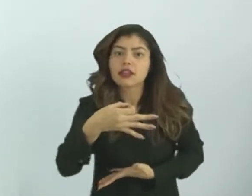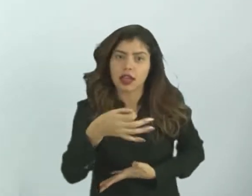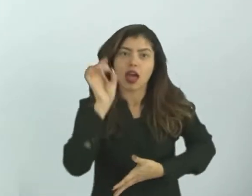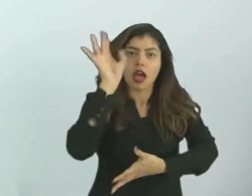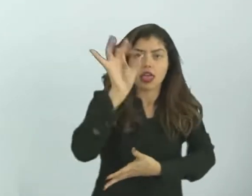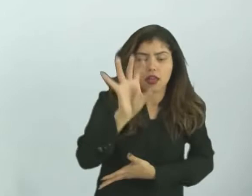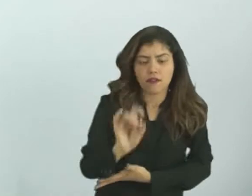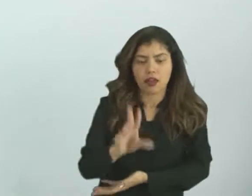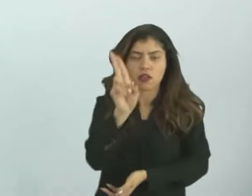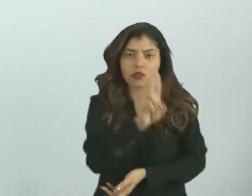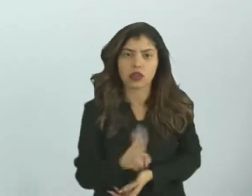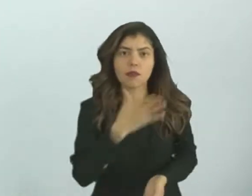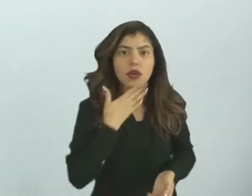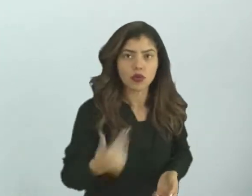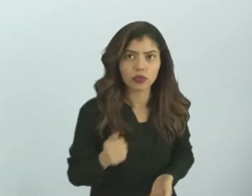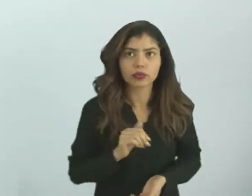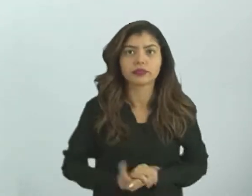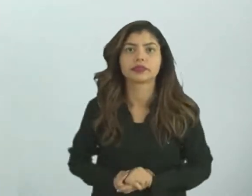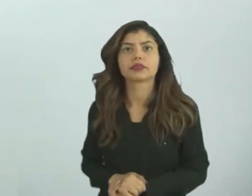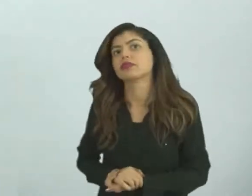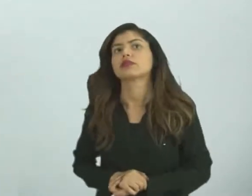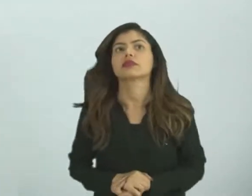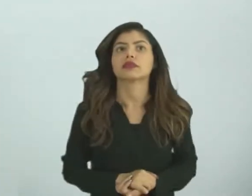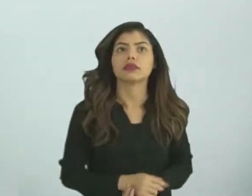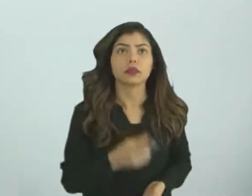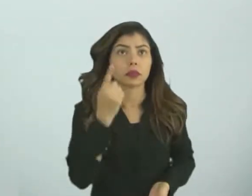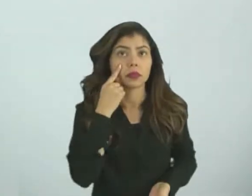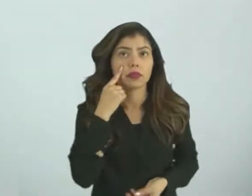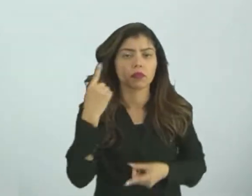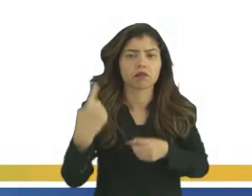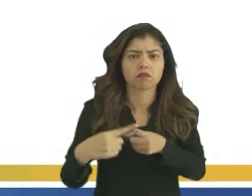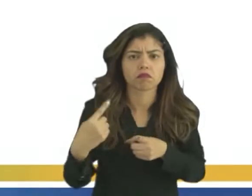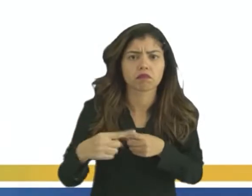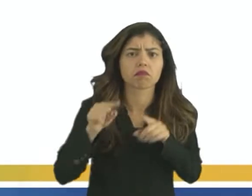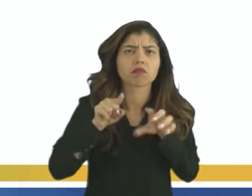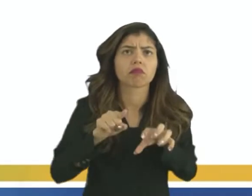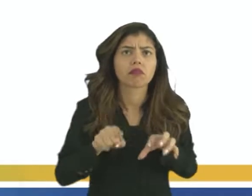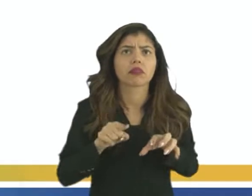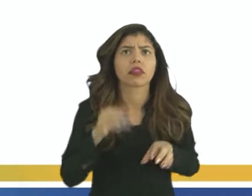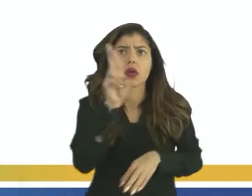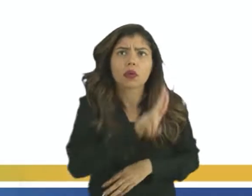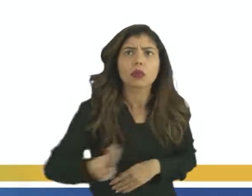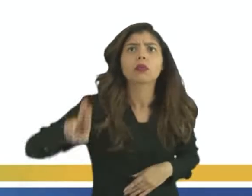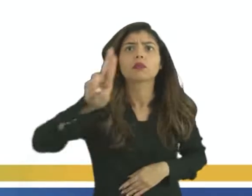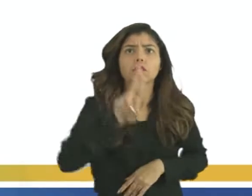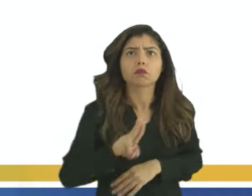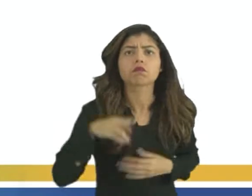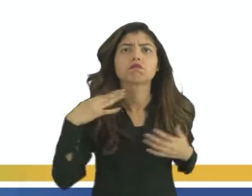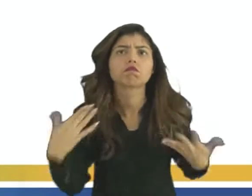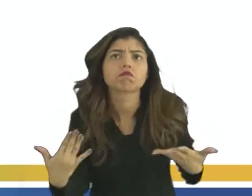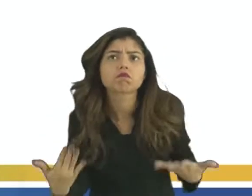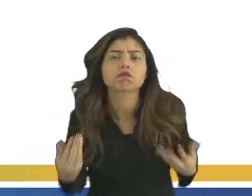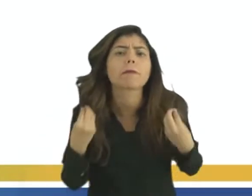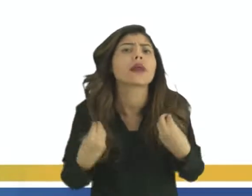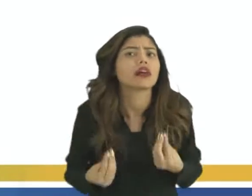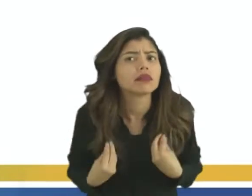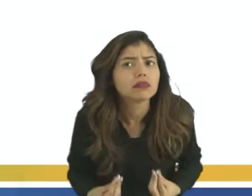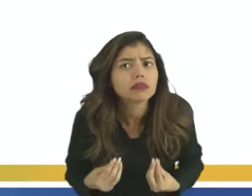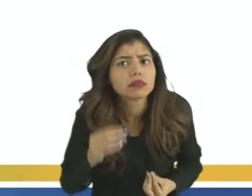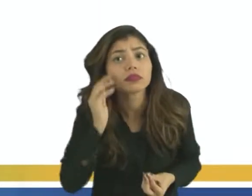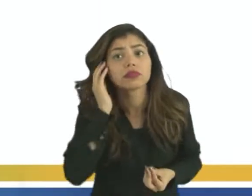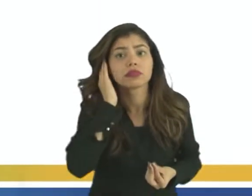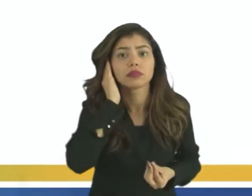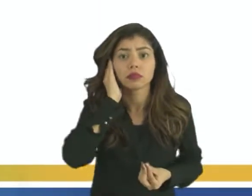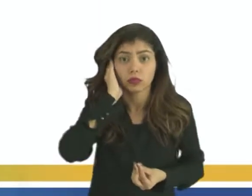cada vez vai ser melhor, né? E a gente vai ver o porquê que as pessoas utilizam, né, os esteroides